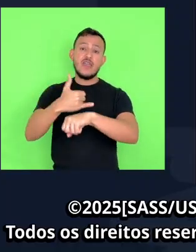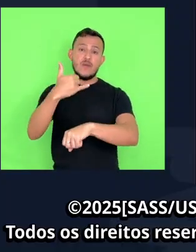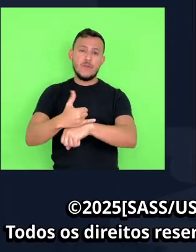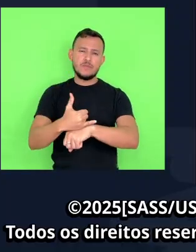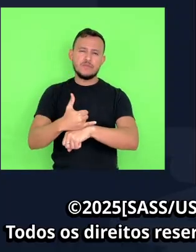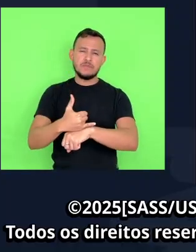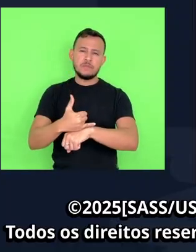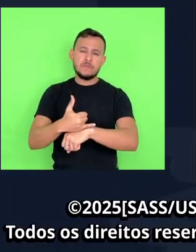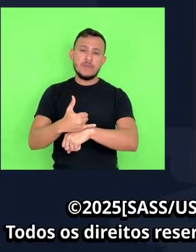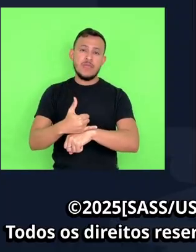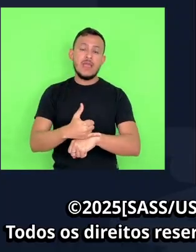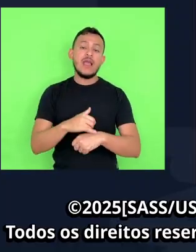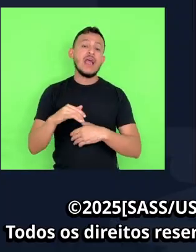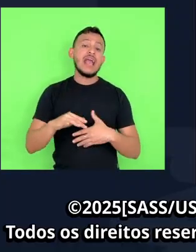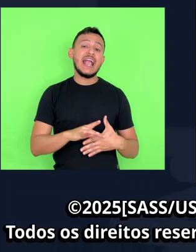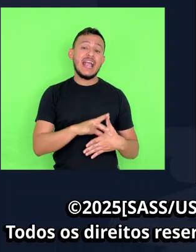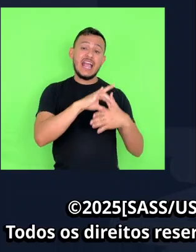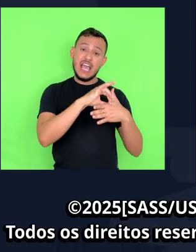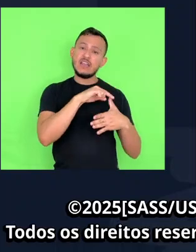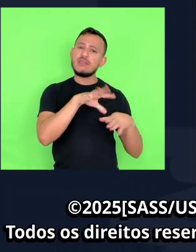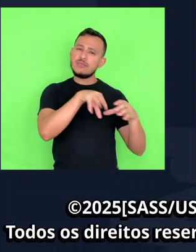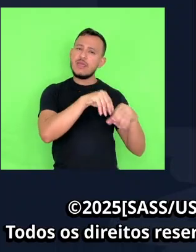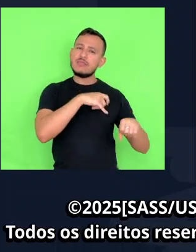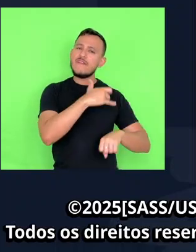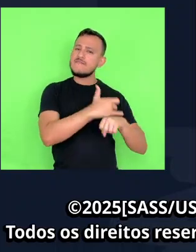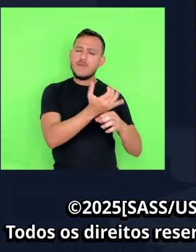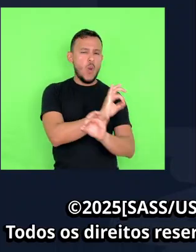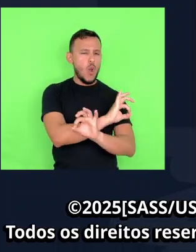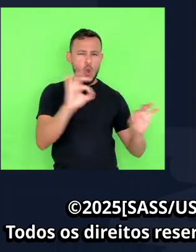gente sabe que a carne é uma fonte de ferro de excelente